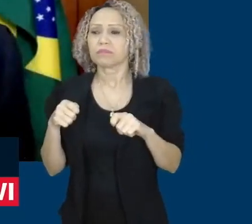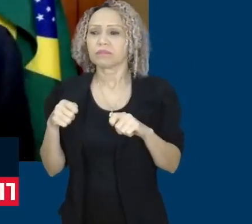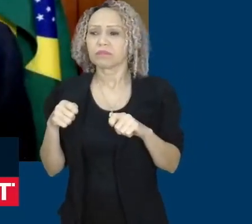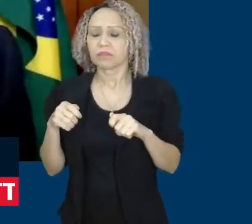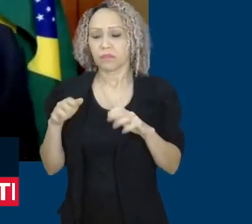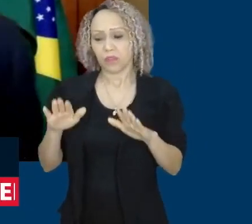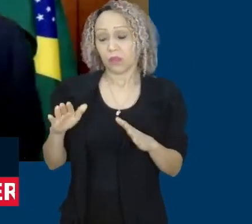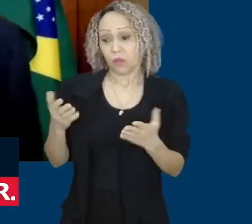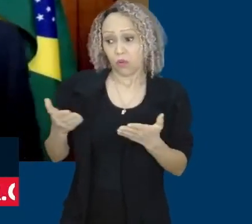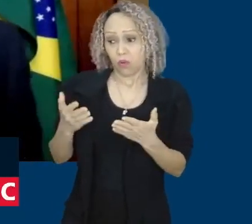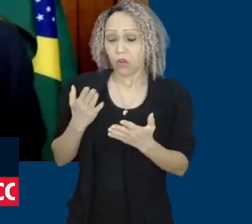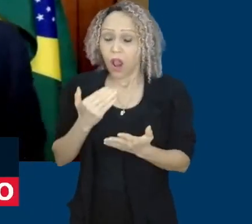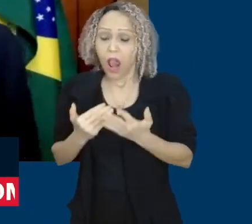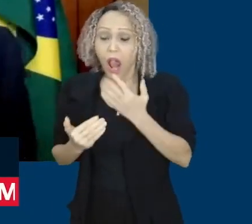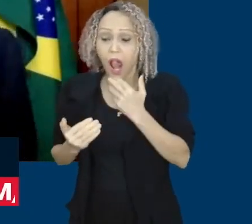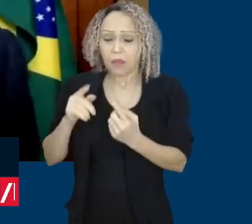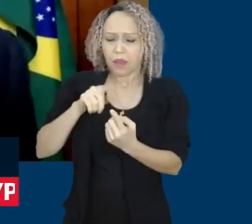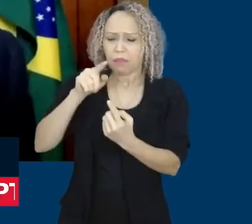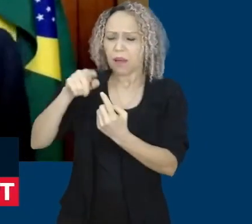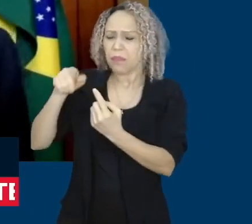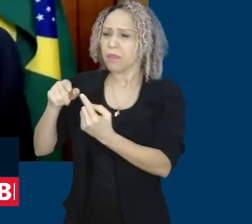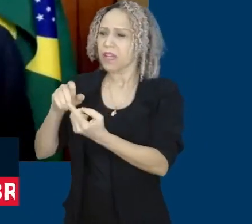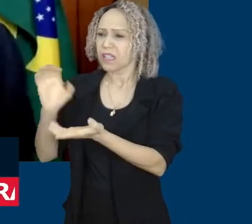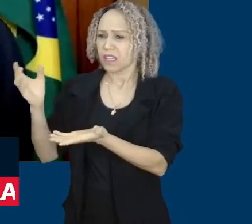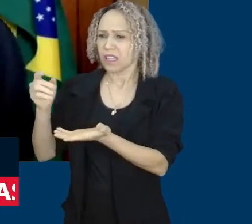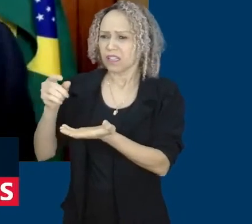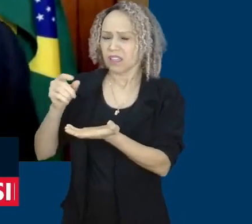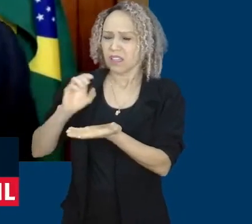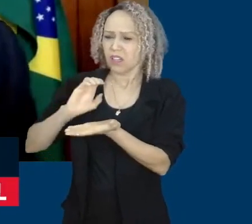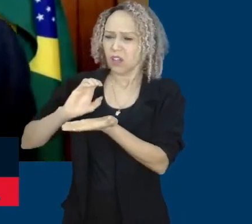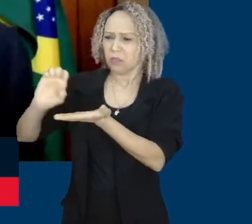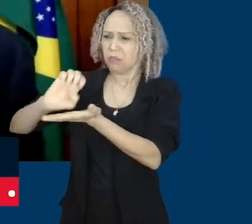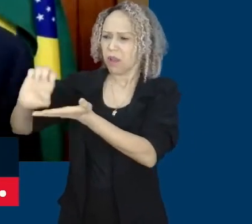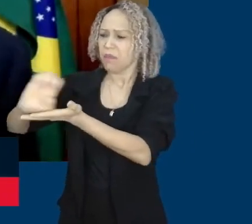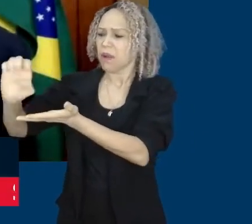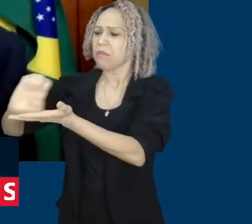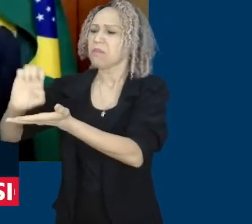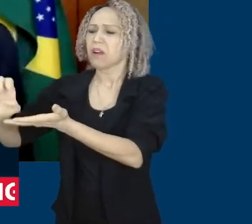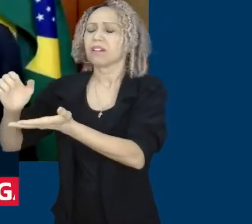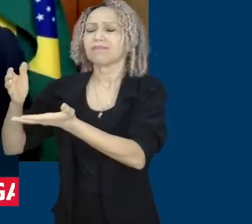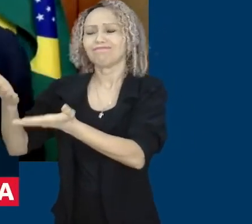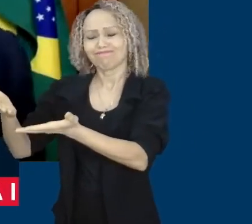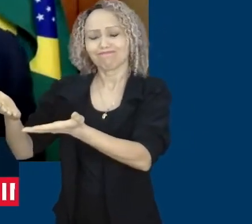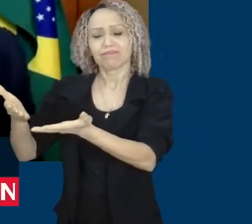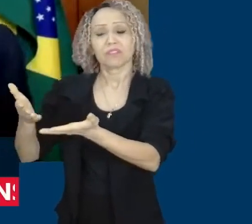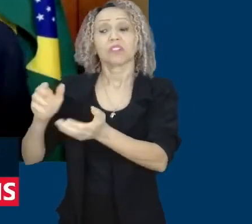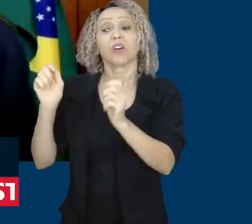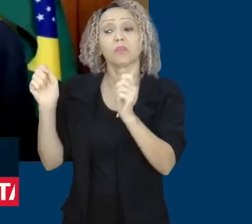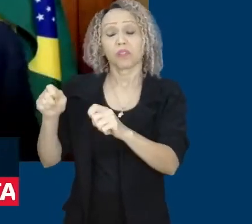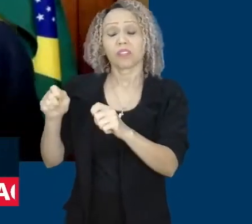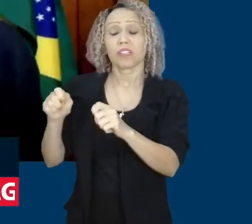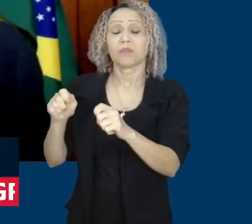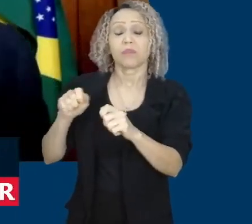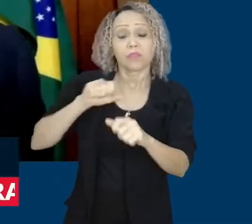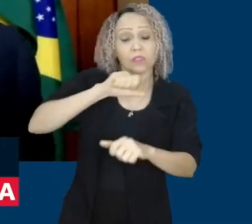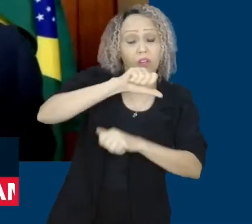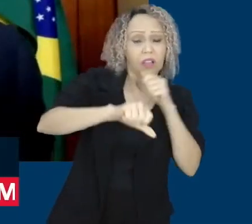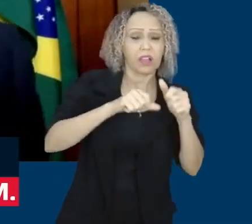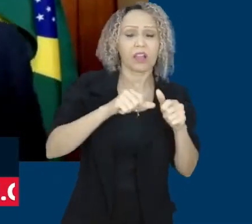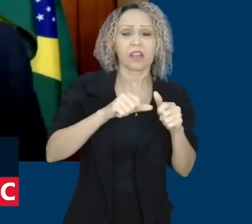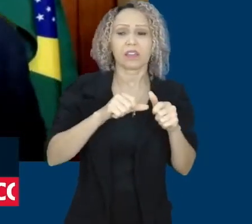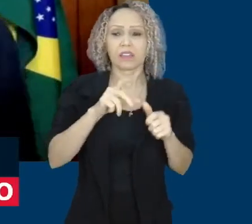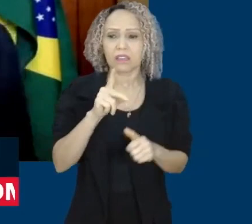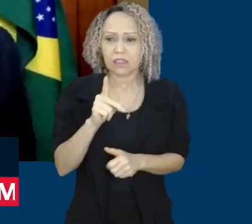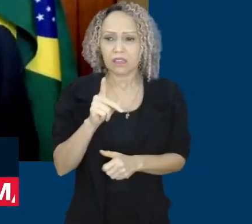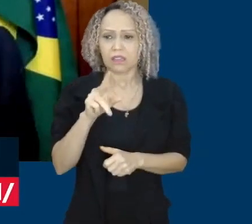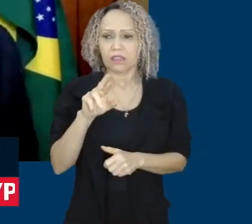em grãos, mas transformar isso em proteína, seja proteína vegetal, né, proteína animal. Nós temos minérios